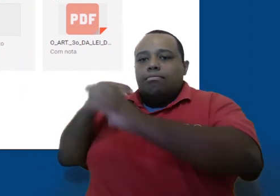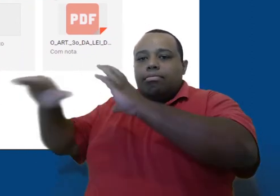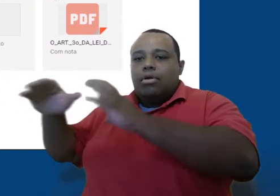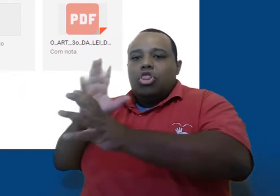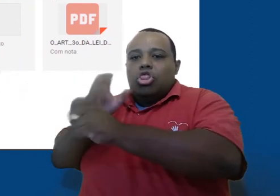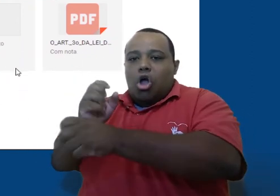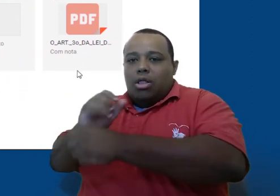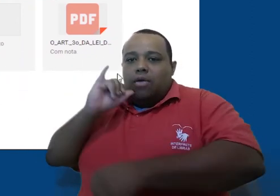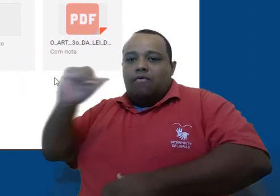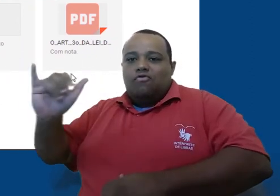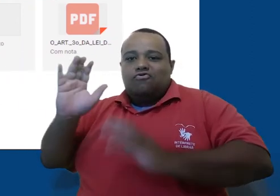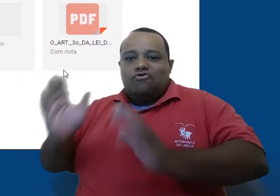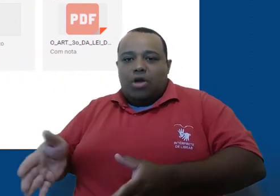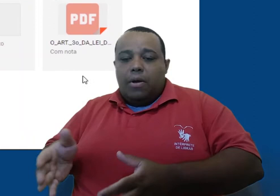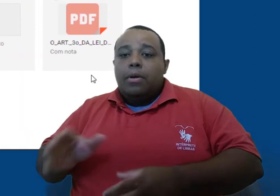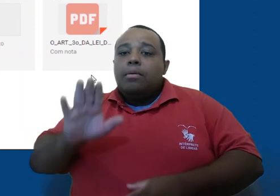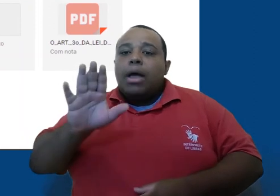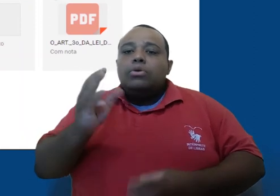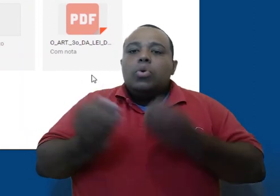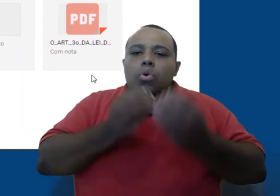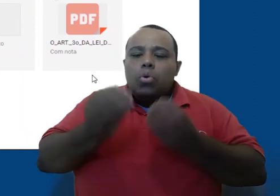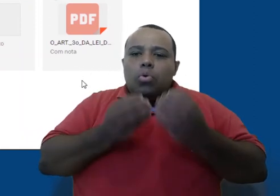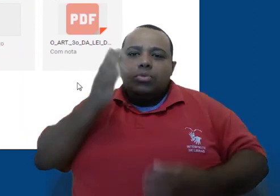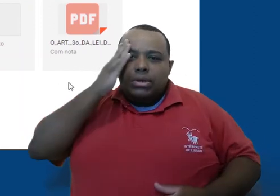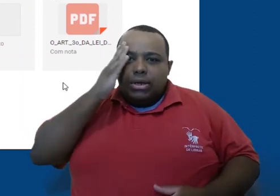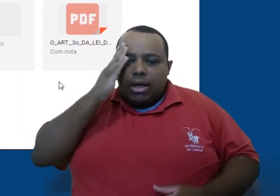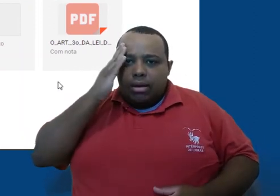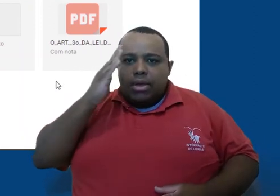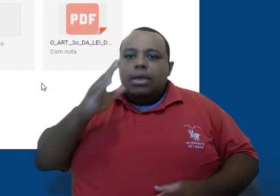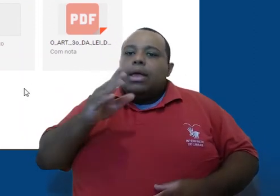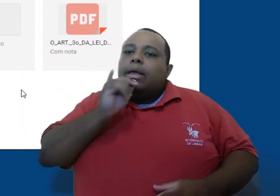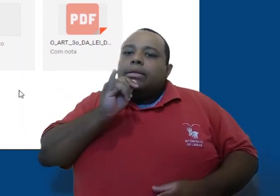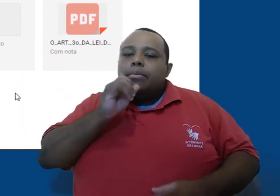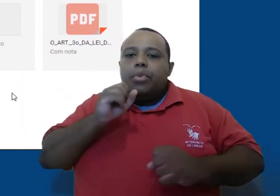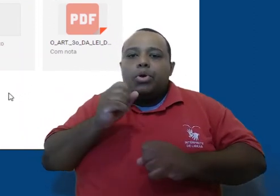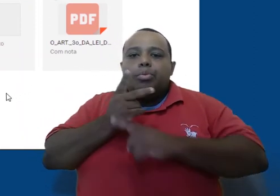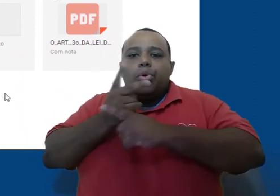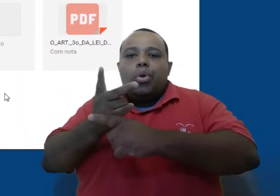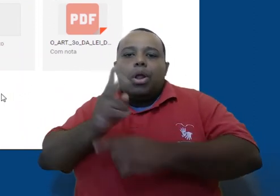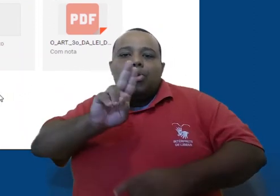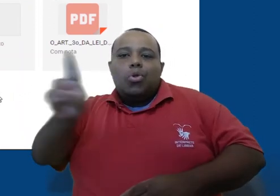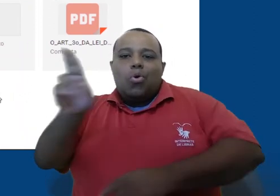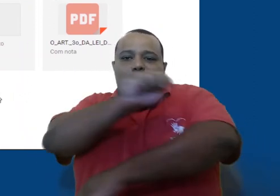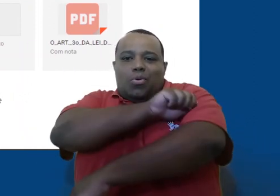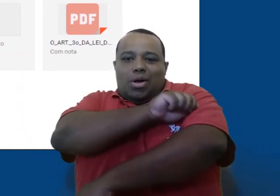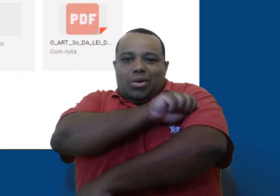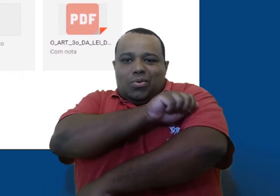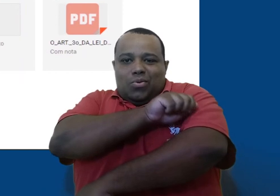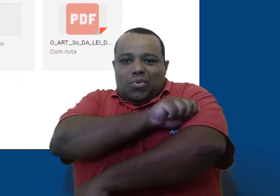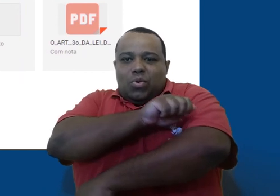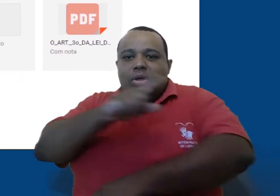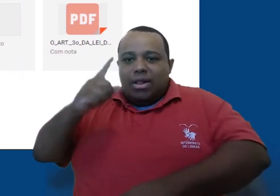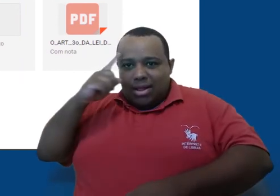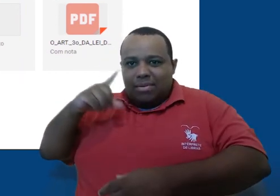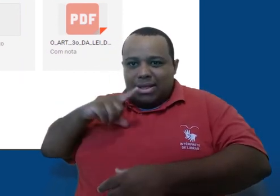enviou ainda EA Diana já recebeu a correção com a nota mas existem ainda outras duas formas de checarmos essa informação da entrega se procurarmos